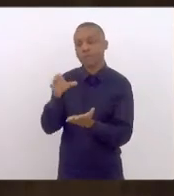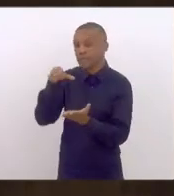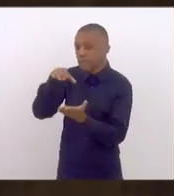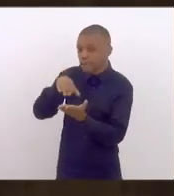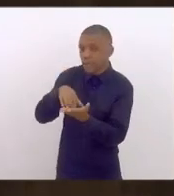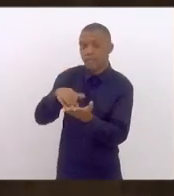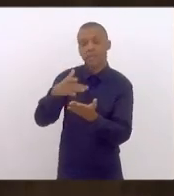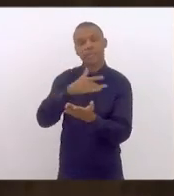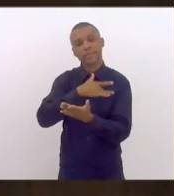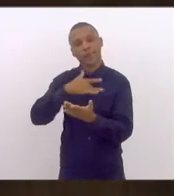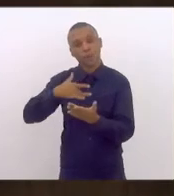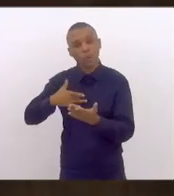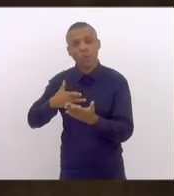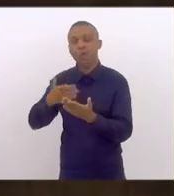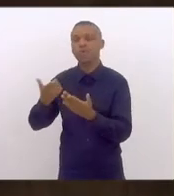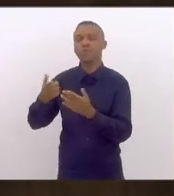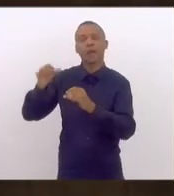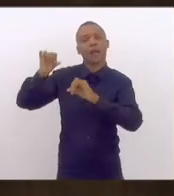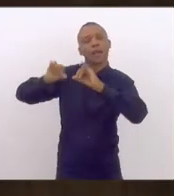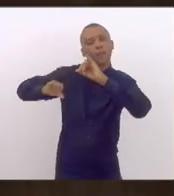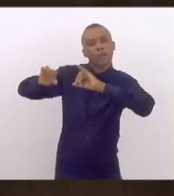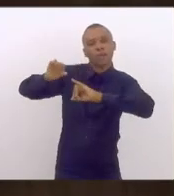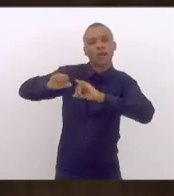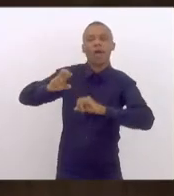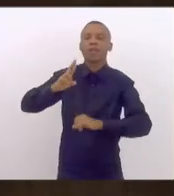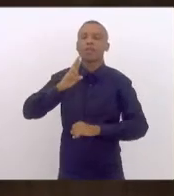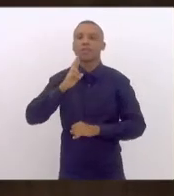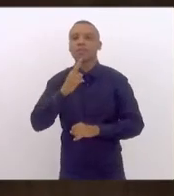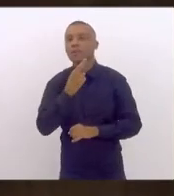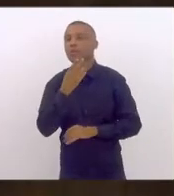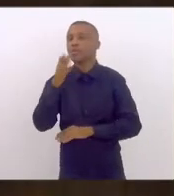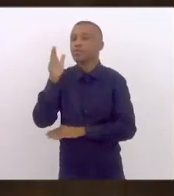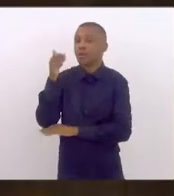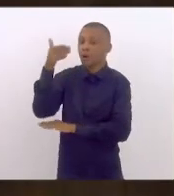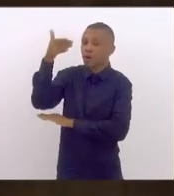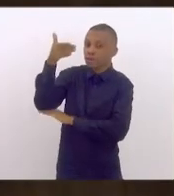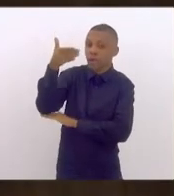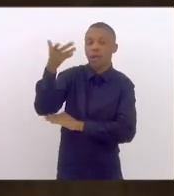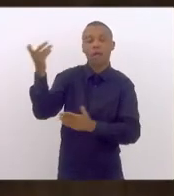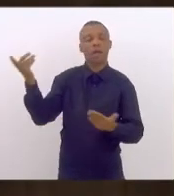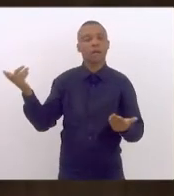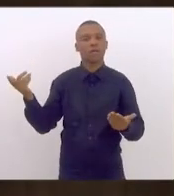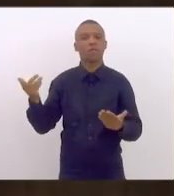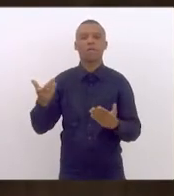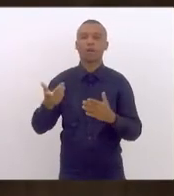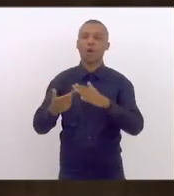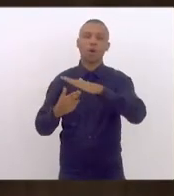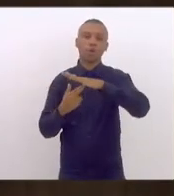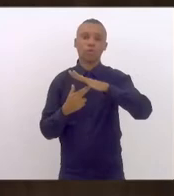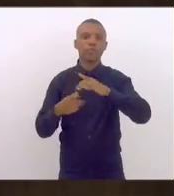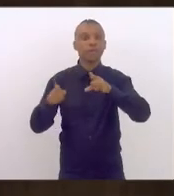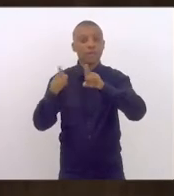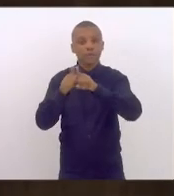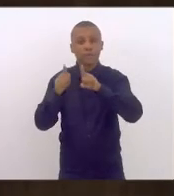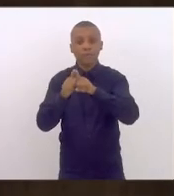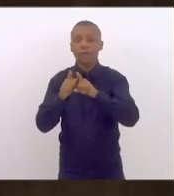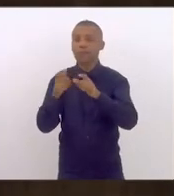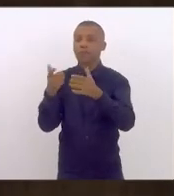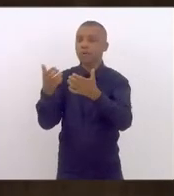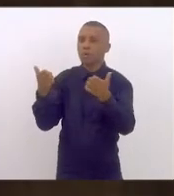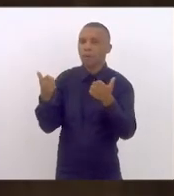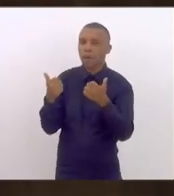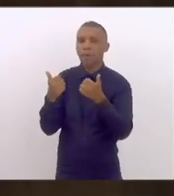consultórios restaurantes hotéis rodoviários e também no embarque no desembarque